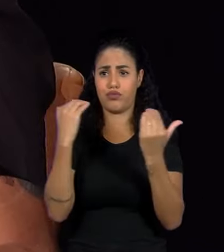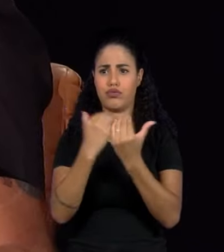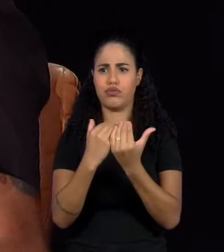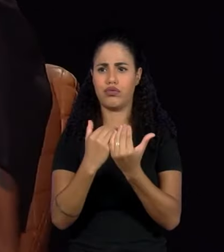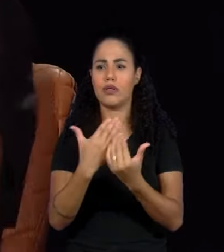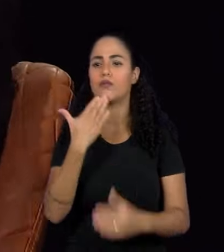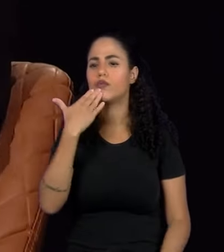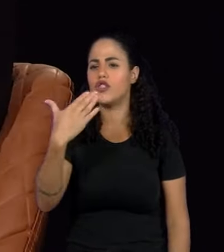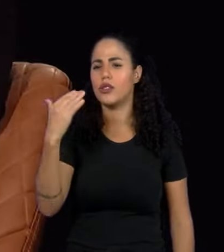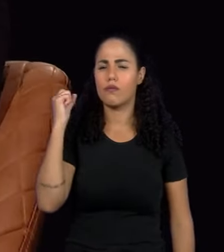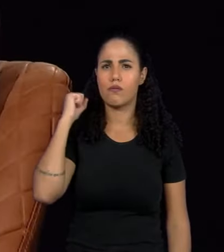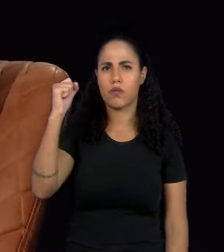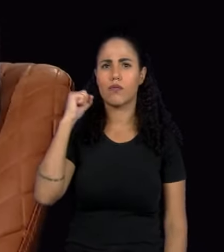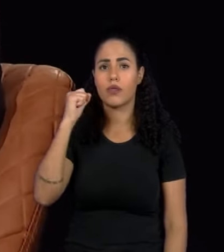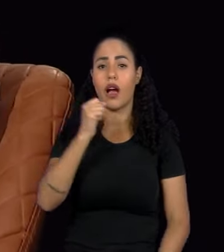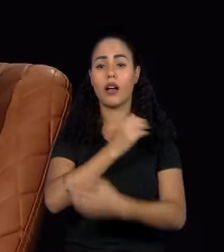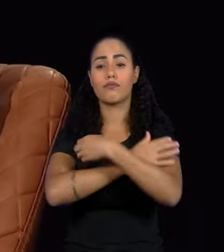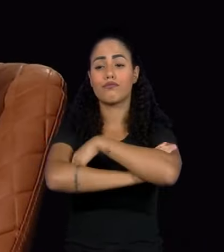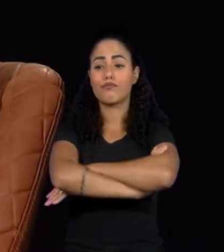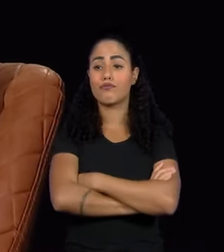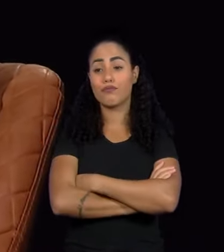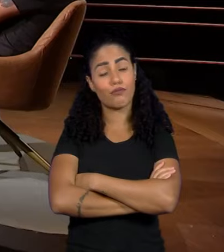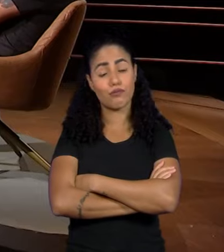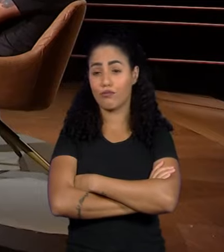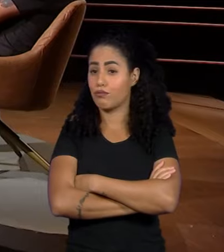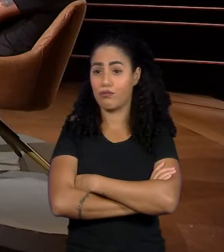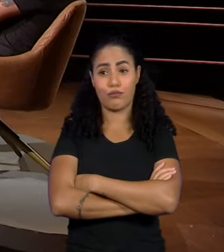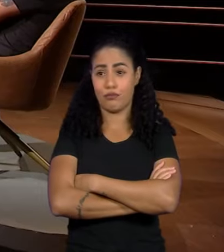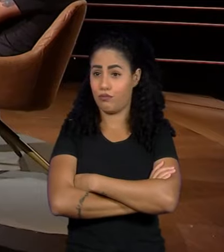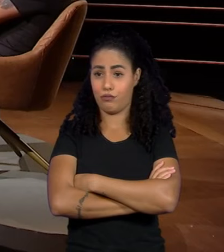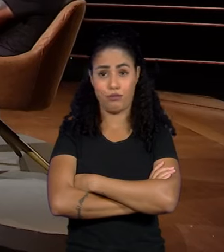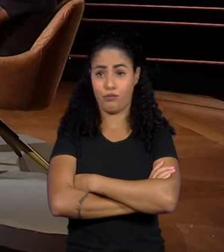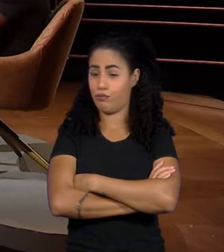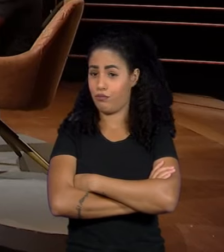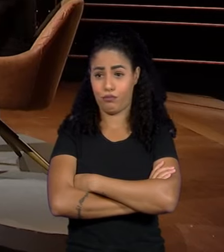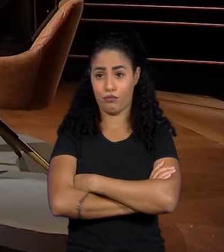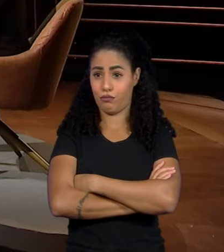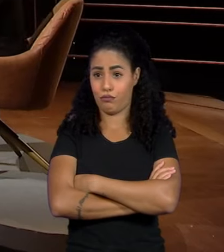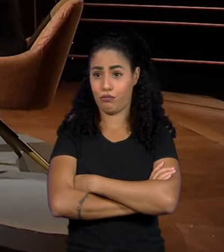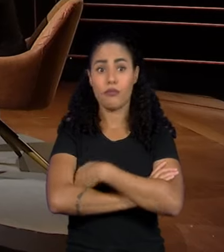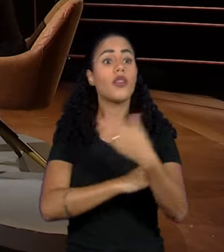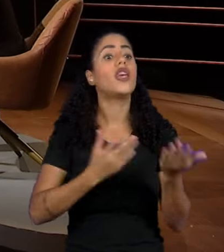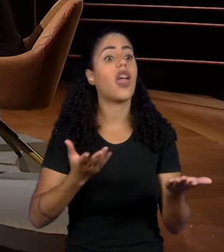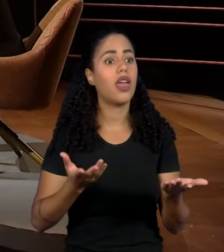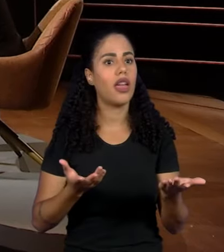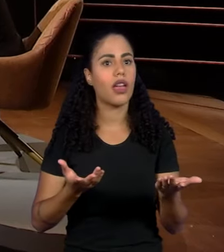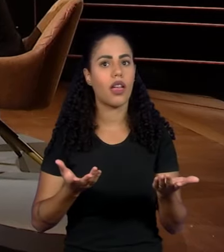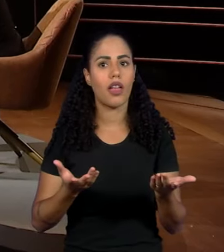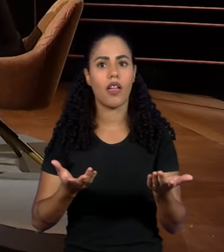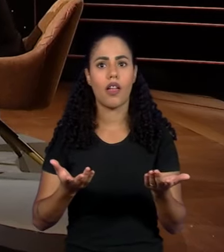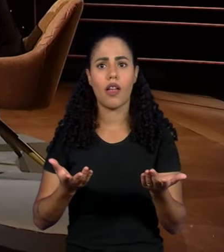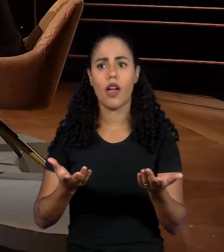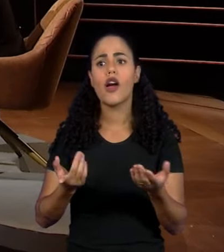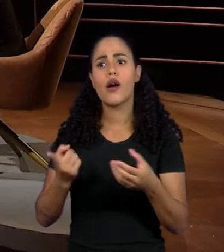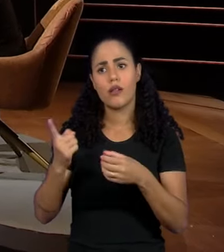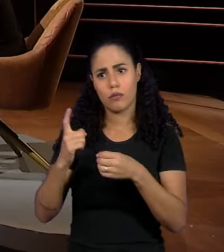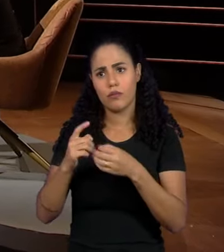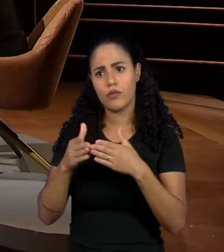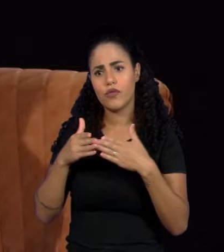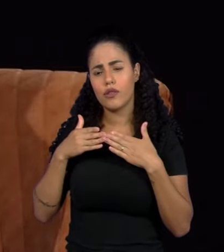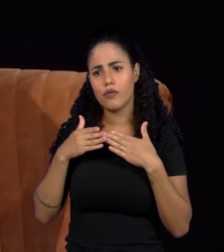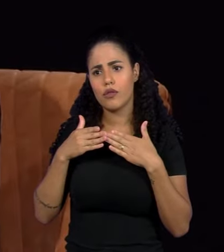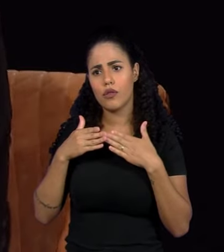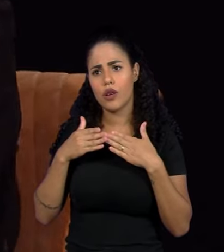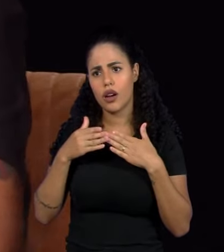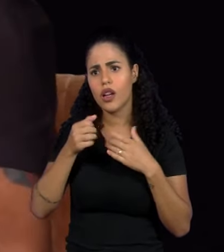Paulista. Nós ficamos do lado assim, E aí? Acabou aí o tempo. os caras vieram pedir, por favor, volta lá e toca o Pobre